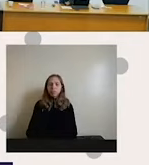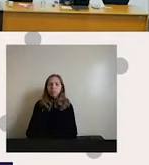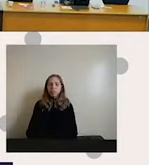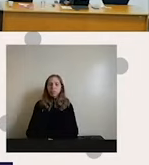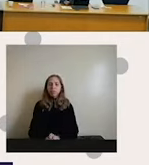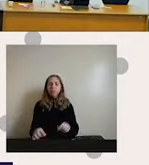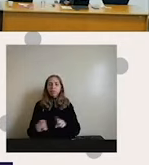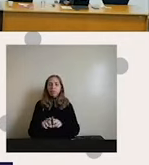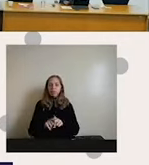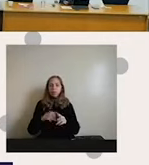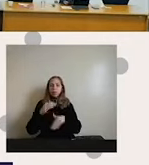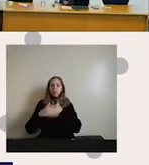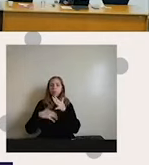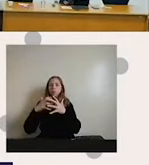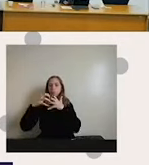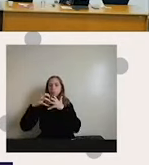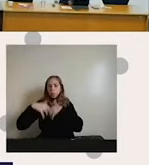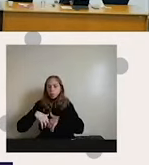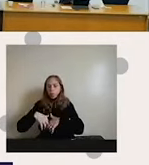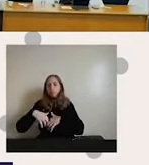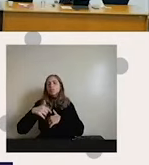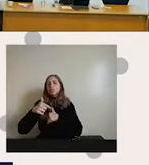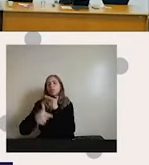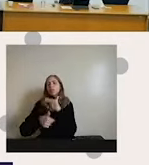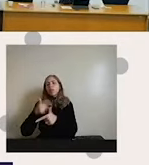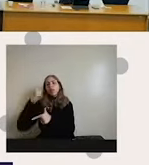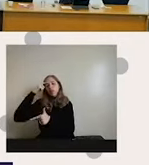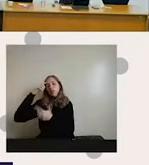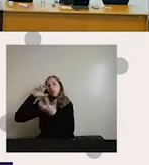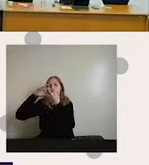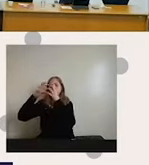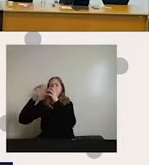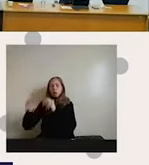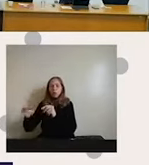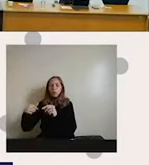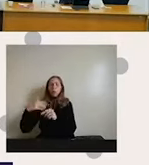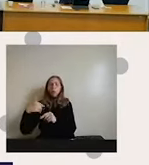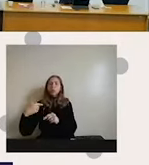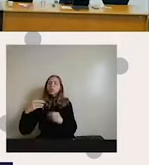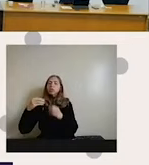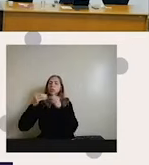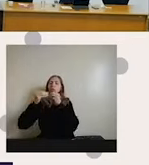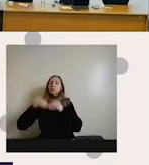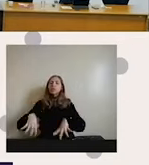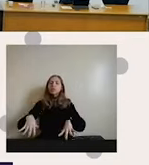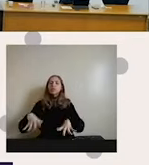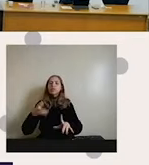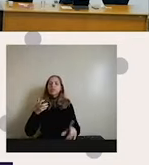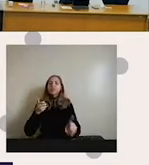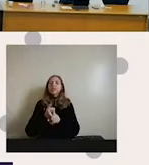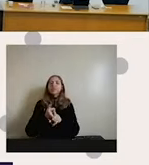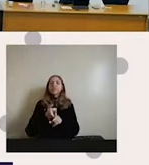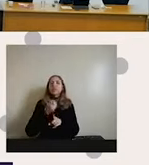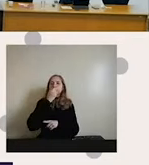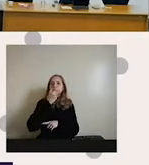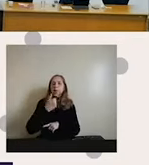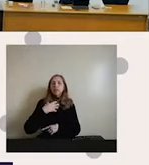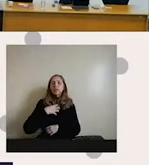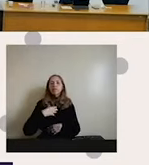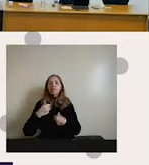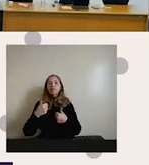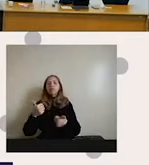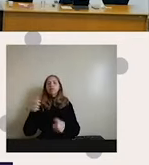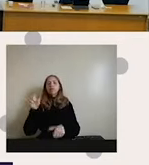trabalho é quando o exercício do trabalho se dá sob essas condições precárias que afetam o bem-estar da pessoa. Então, tudo que a gente tem visto também desde